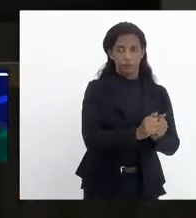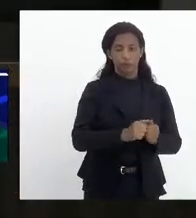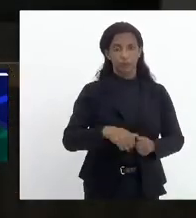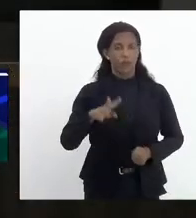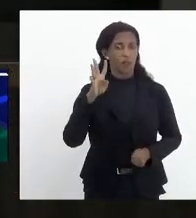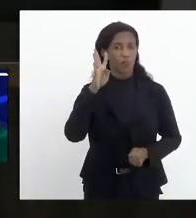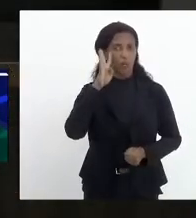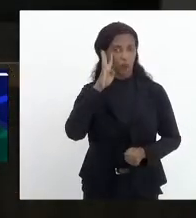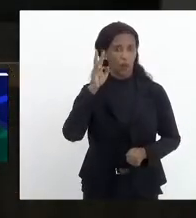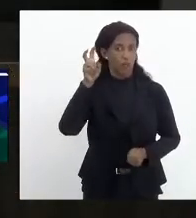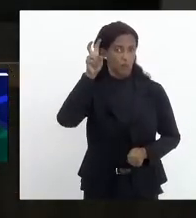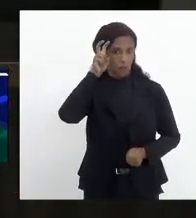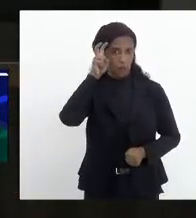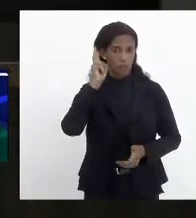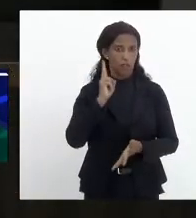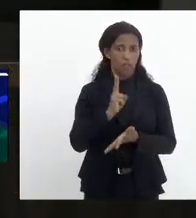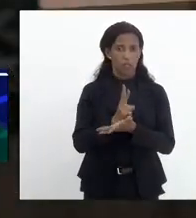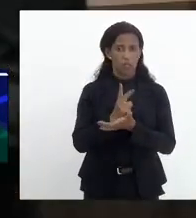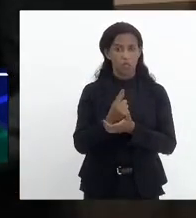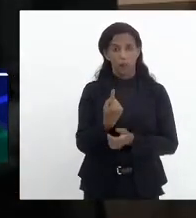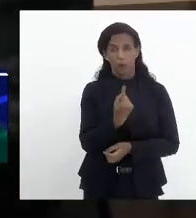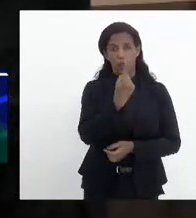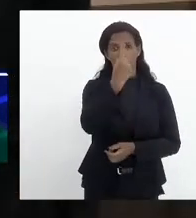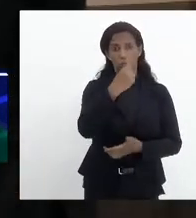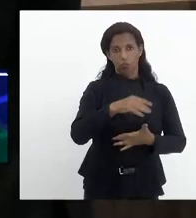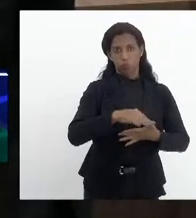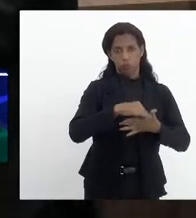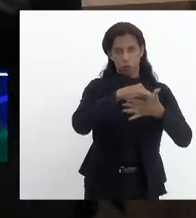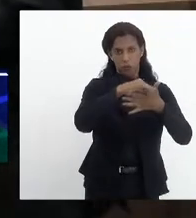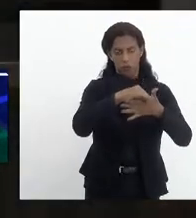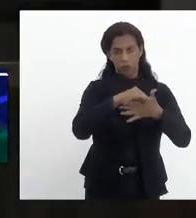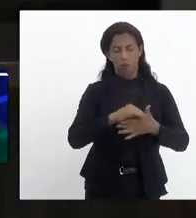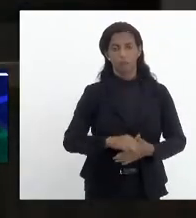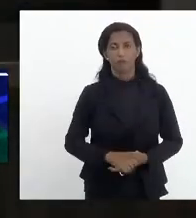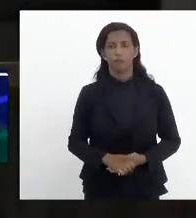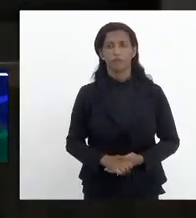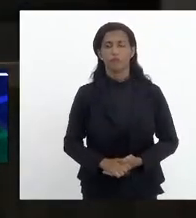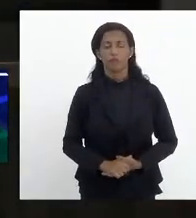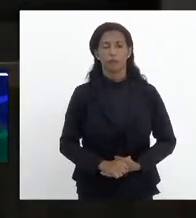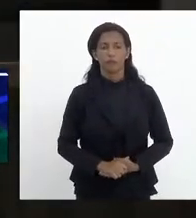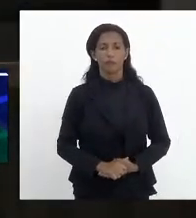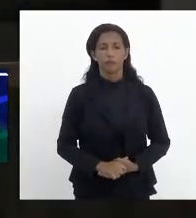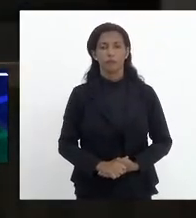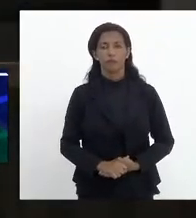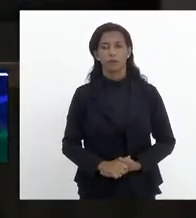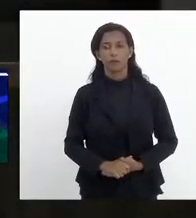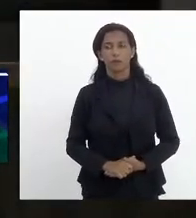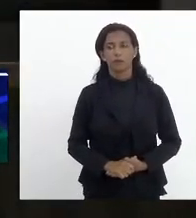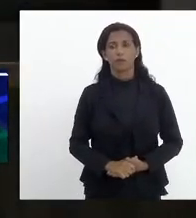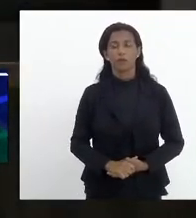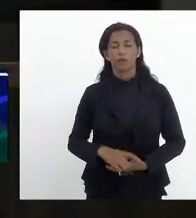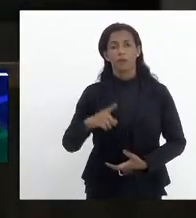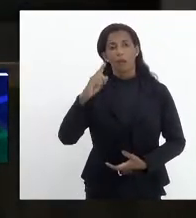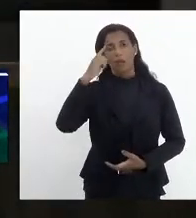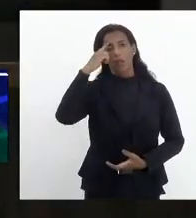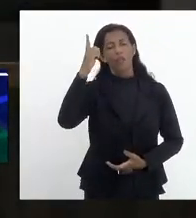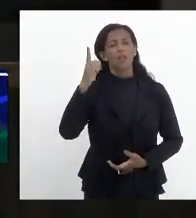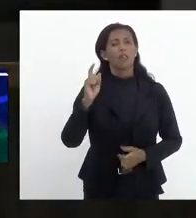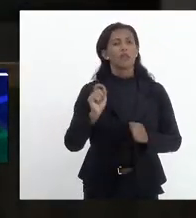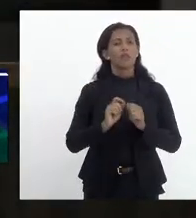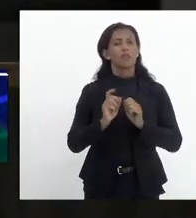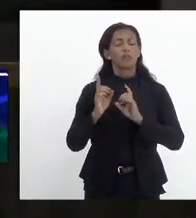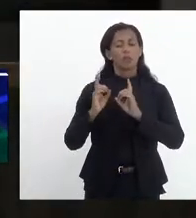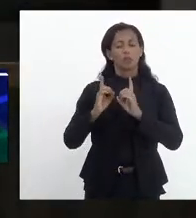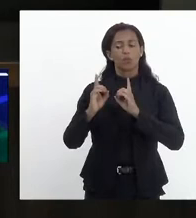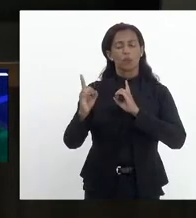Na quarta e na quinta. Sempre com um titular de cada comissão presidindo. A ideia é que a gente possa produzir um debate